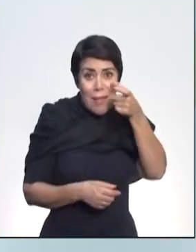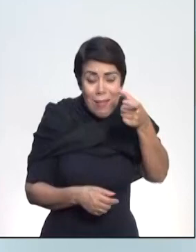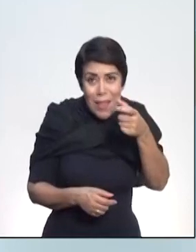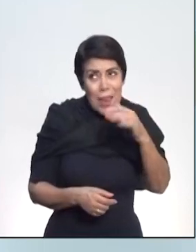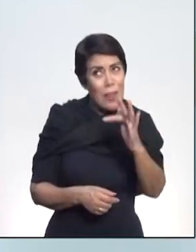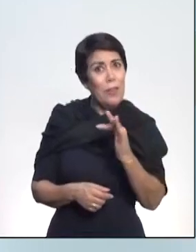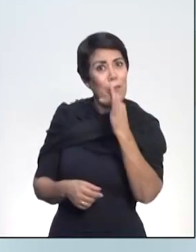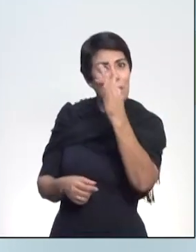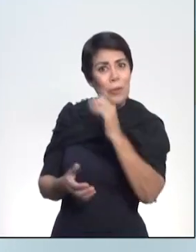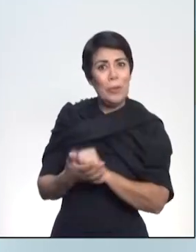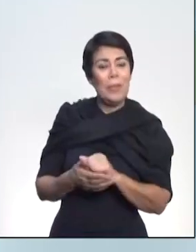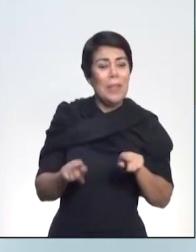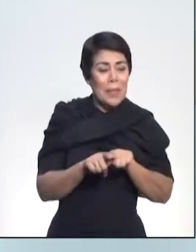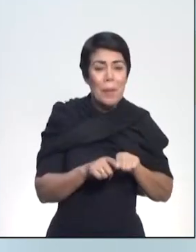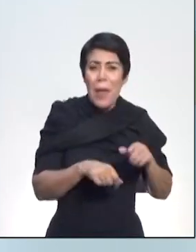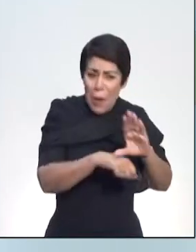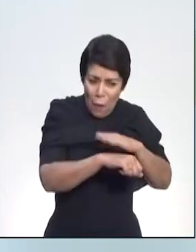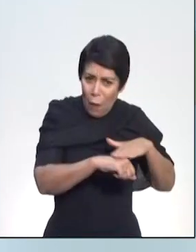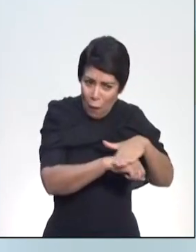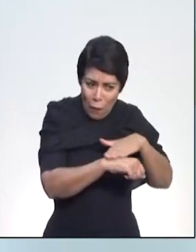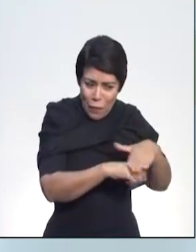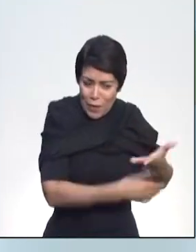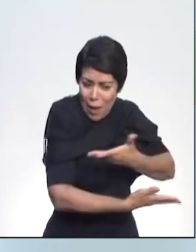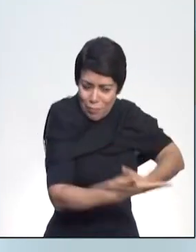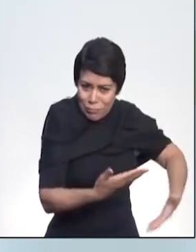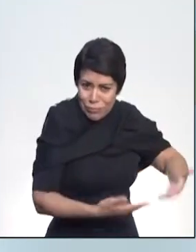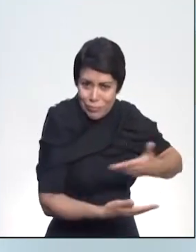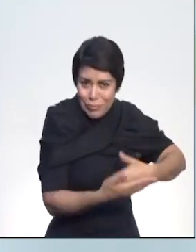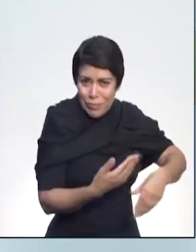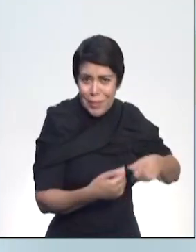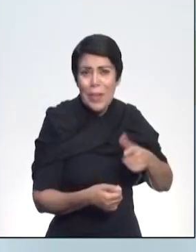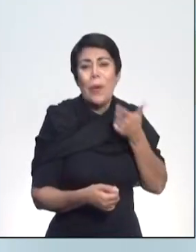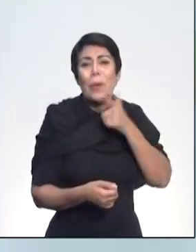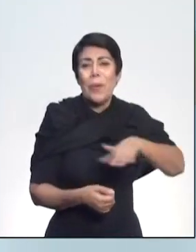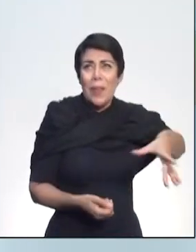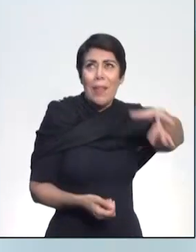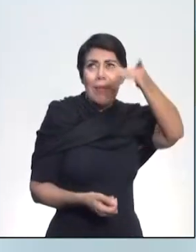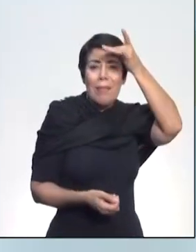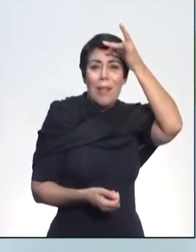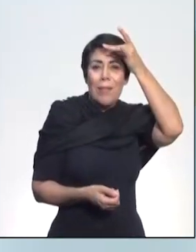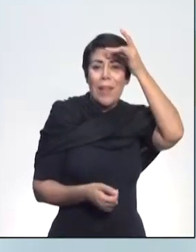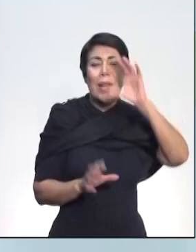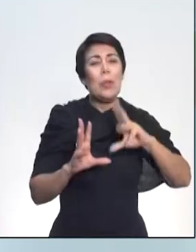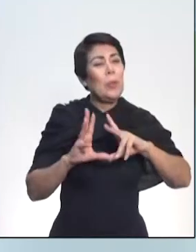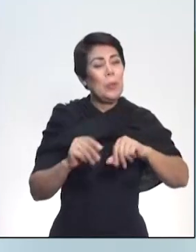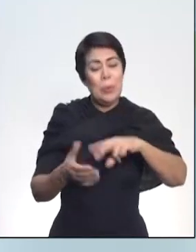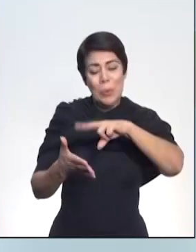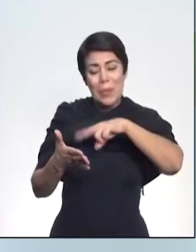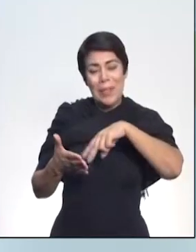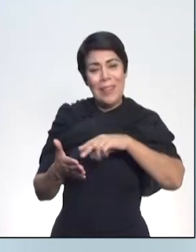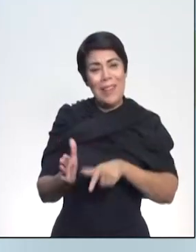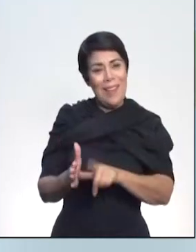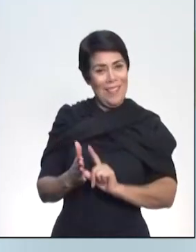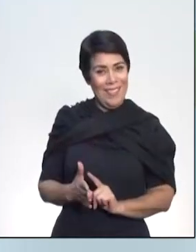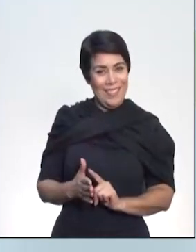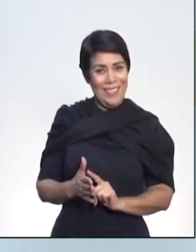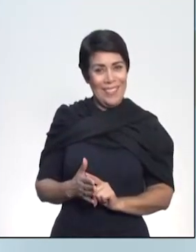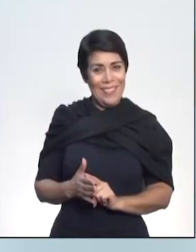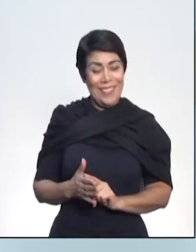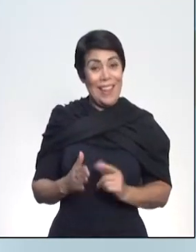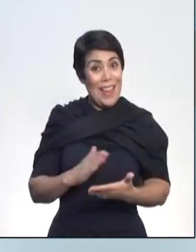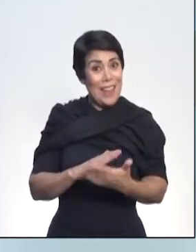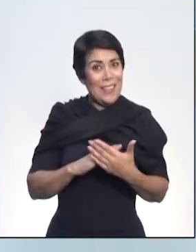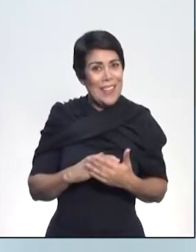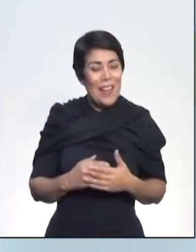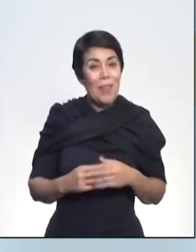que, ao falar sobre o livro, eu guardasse aquele conhecimento, memorizasse. Até porque, para quando chegasse